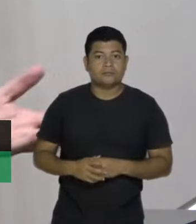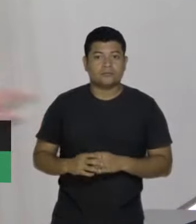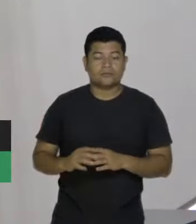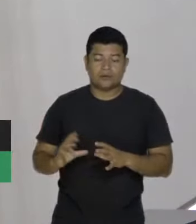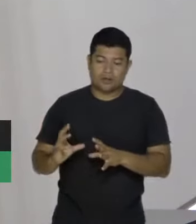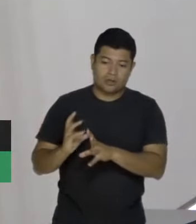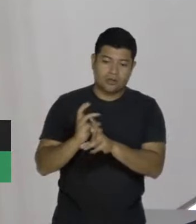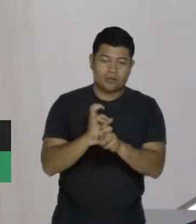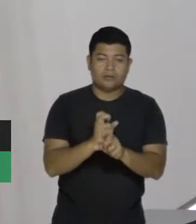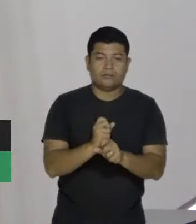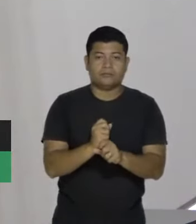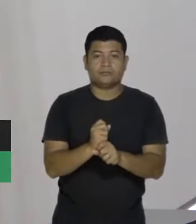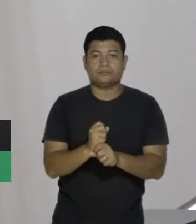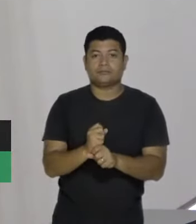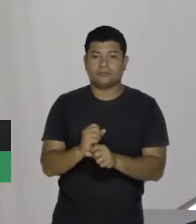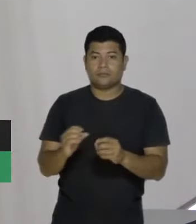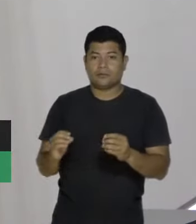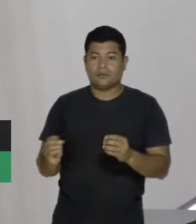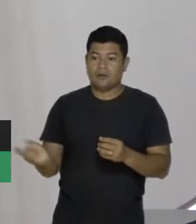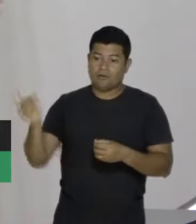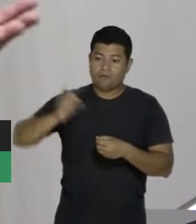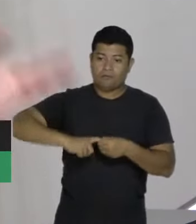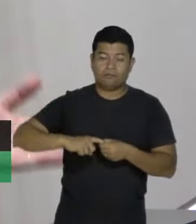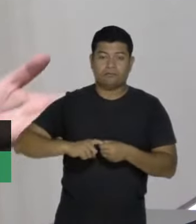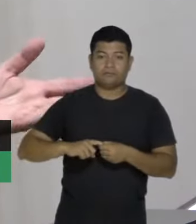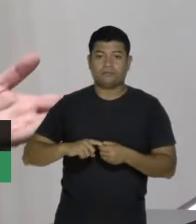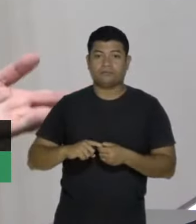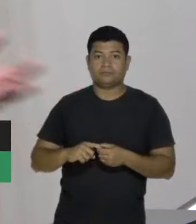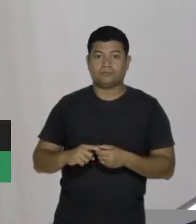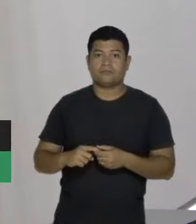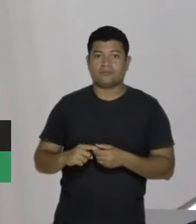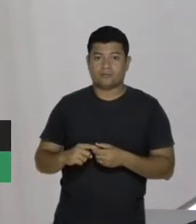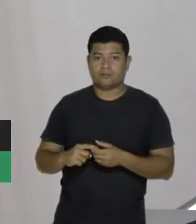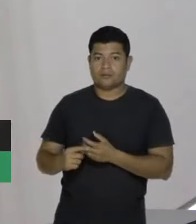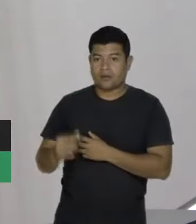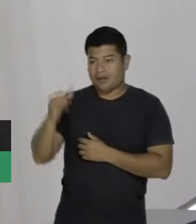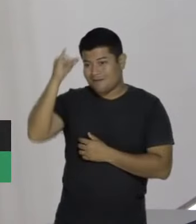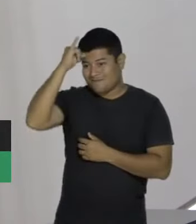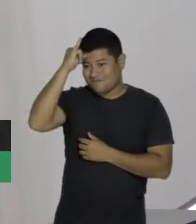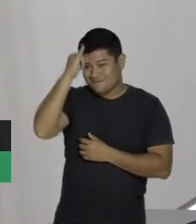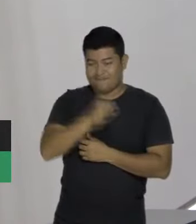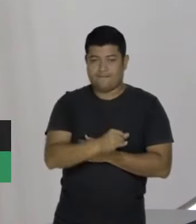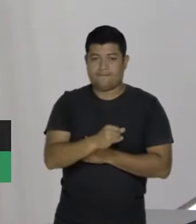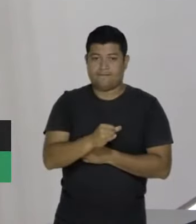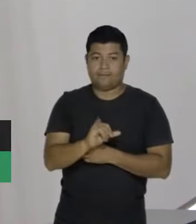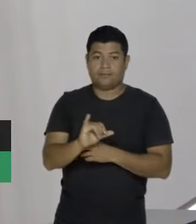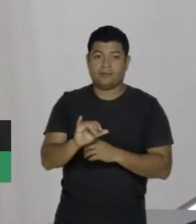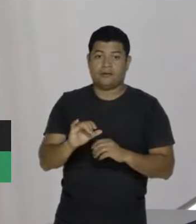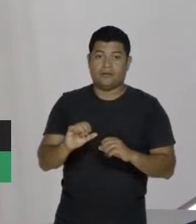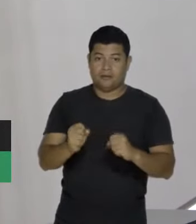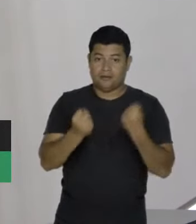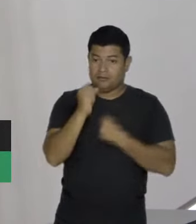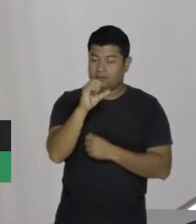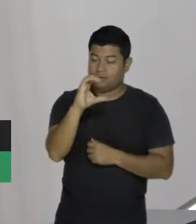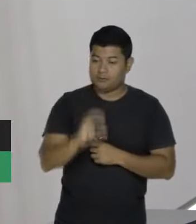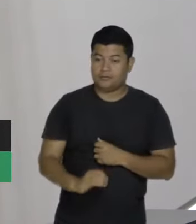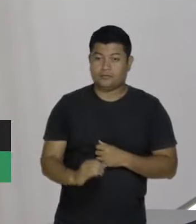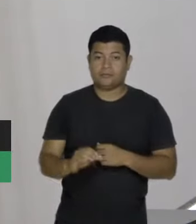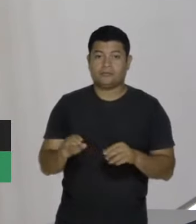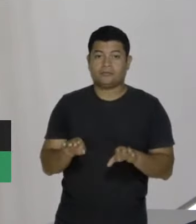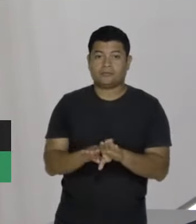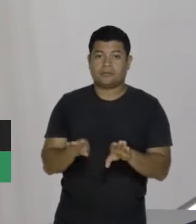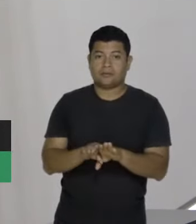eu falei, ao retorno da prevenção agora e defesa civil, o Executivo